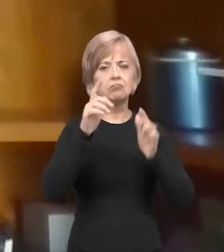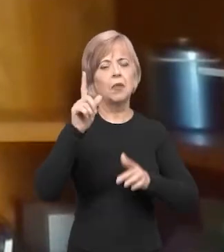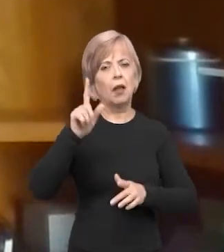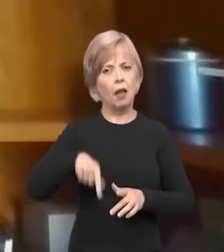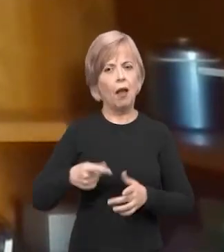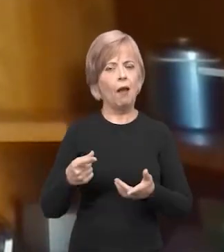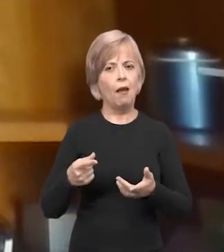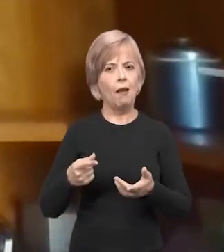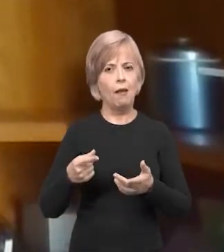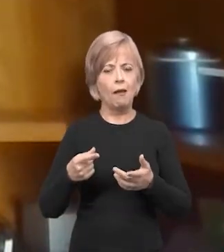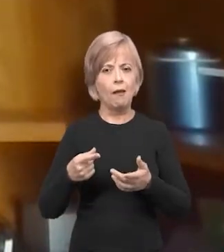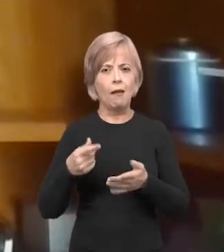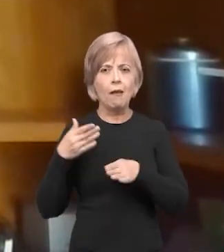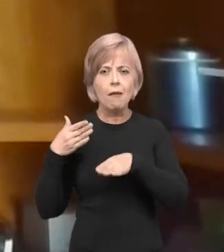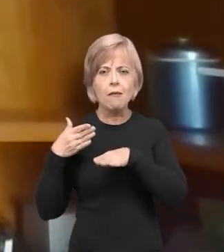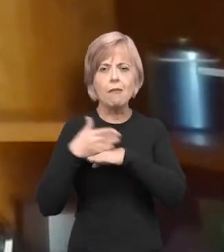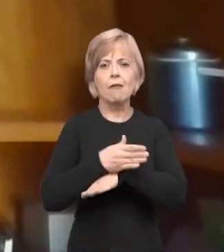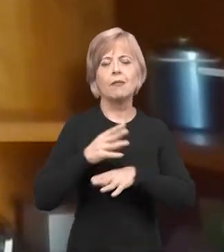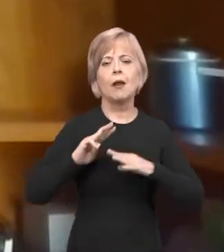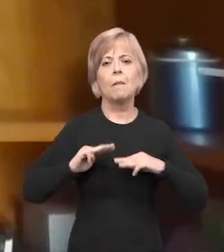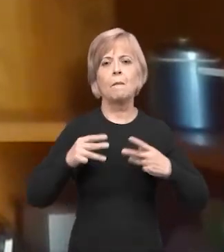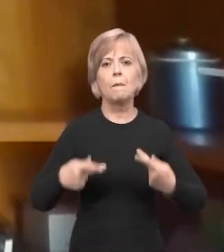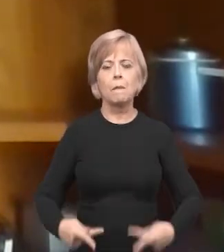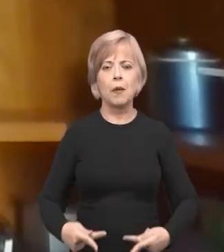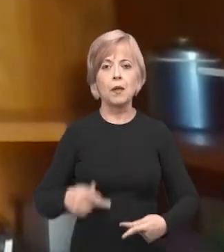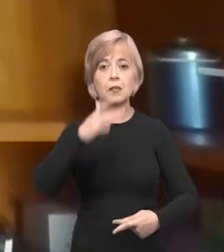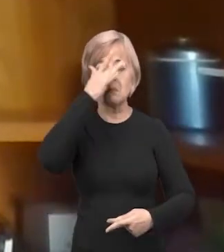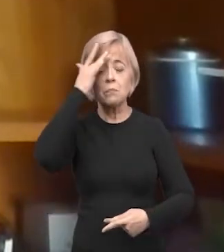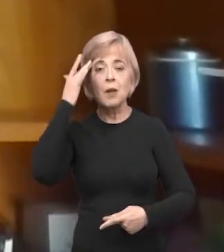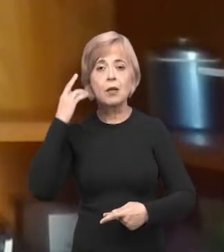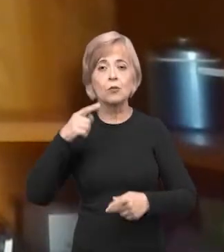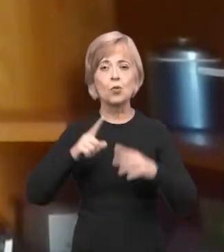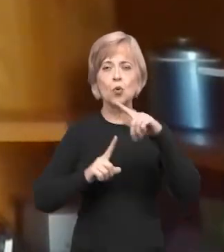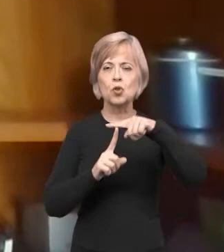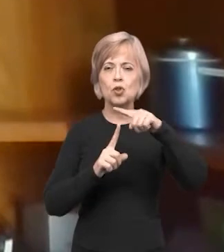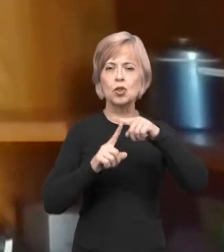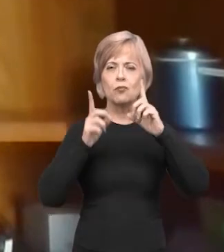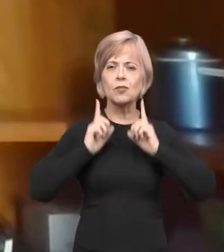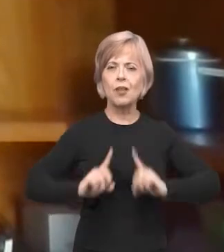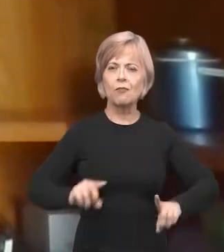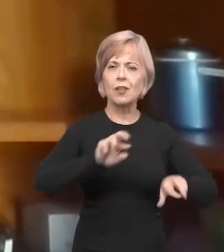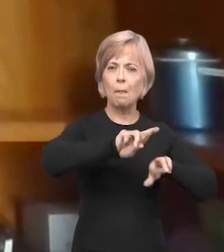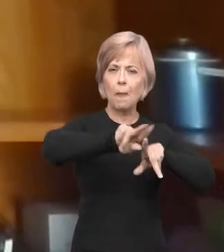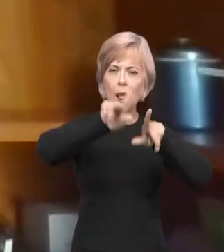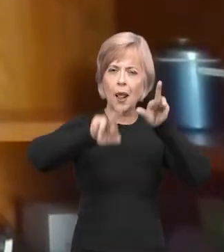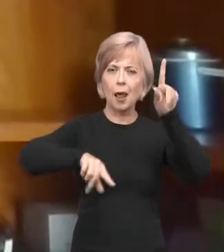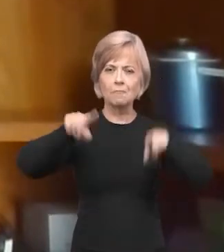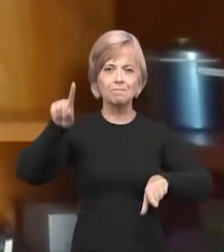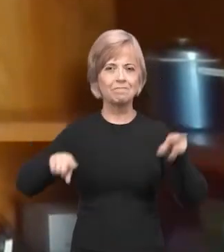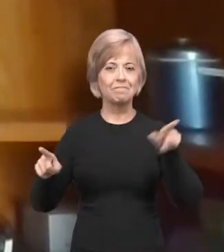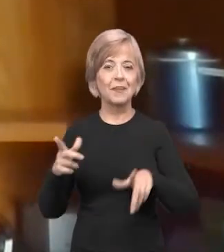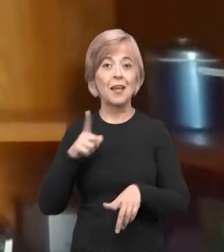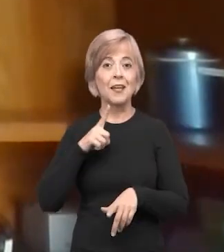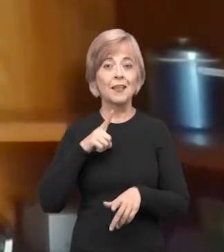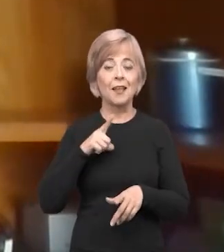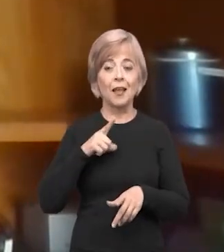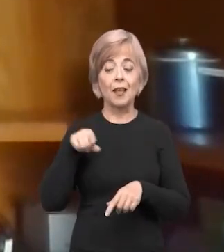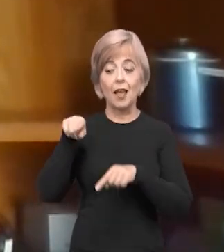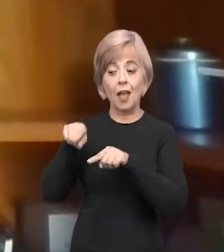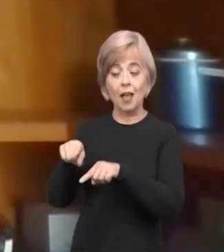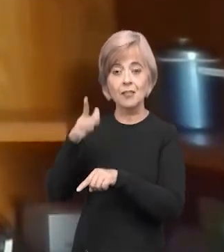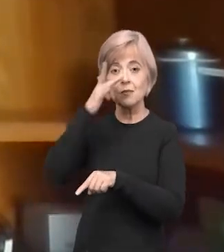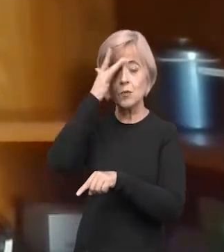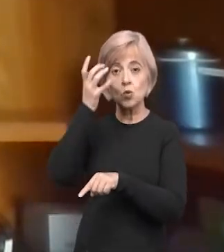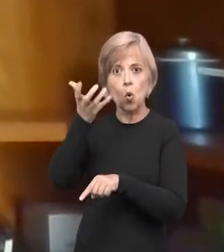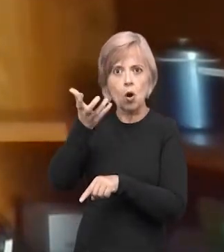realmente ingressarem no MP pessoas com os mais diversos tipos de deficiência, desde que aquela